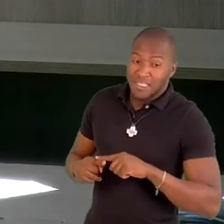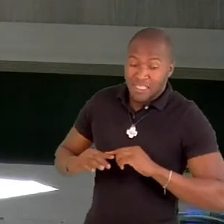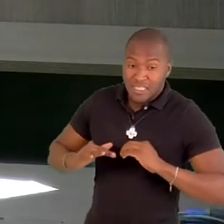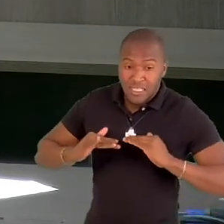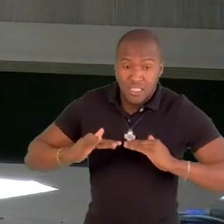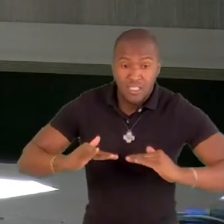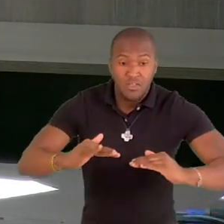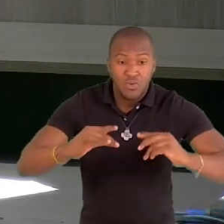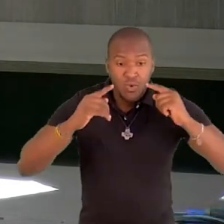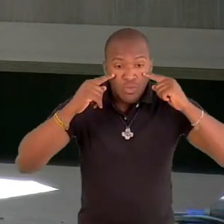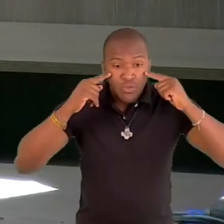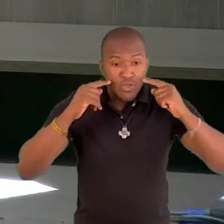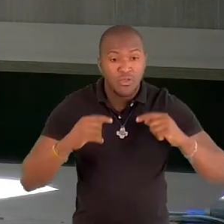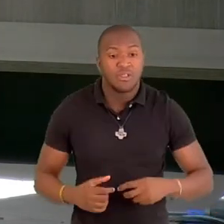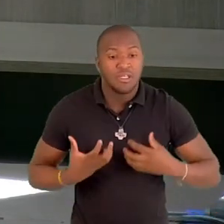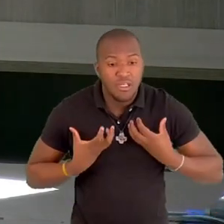nas minhas pernas,